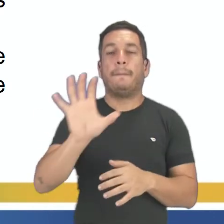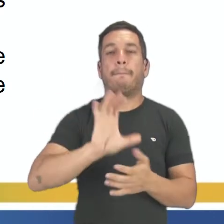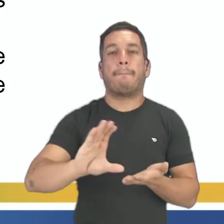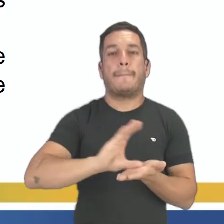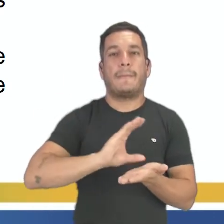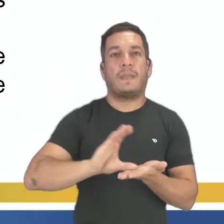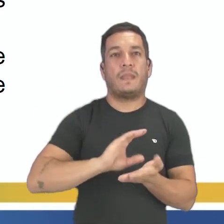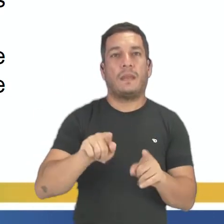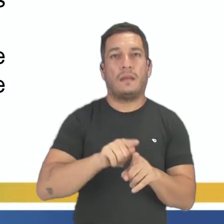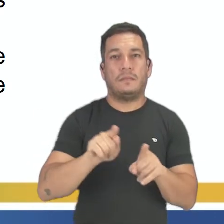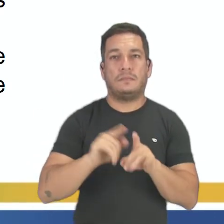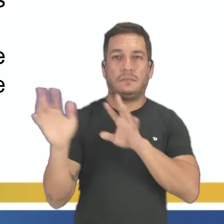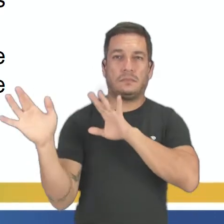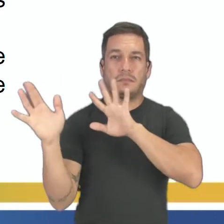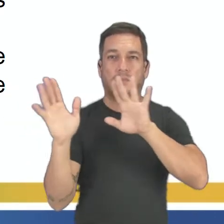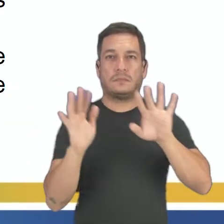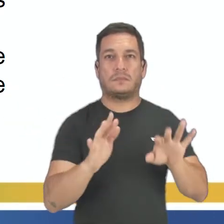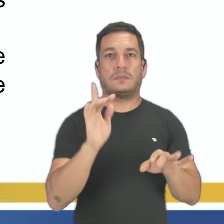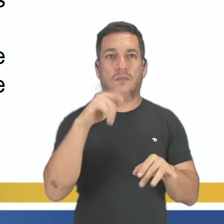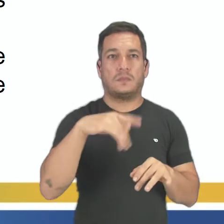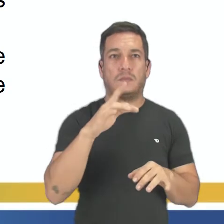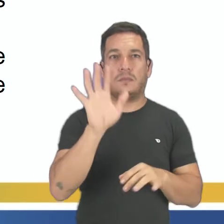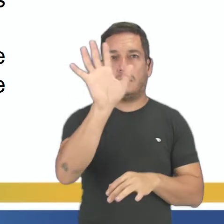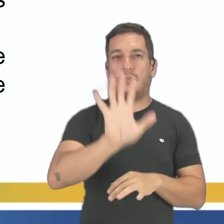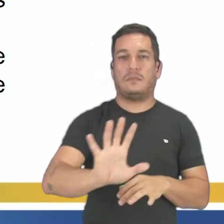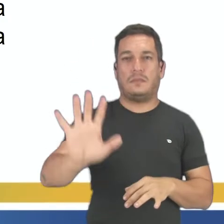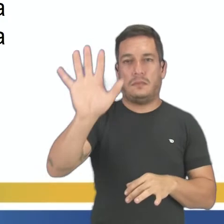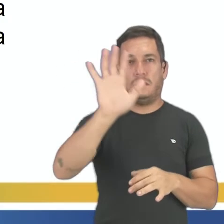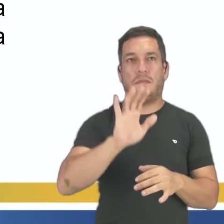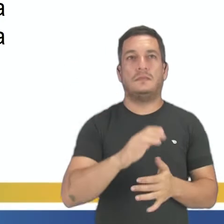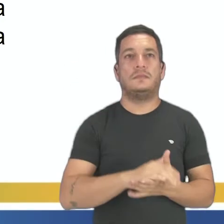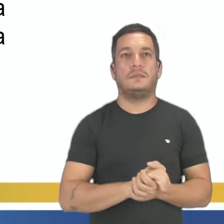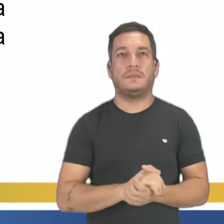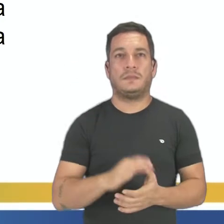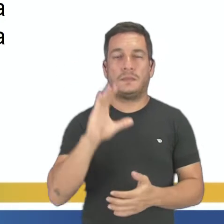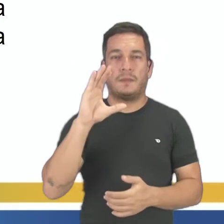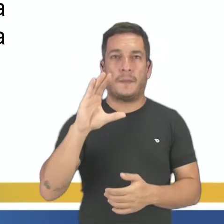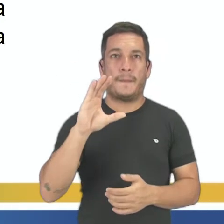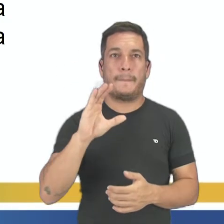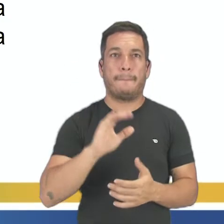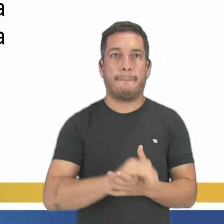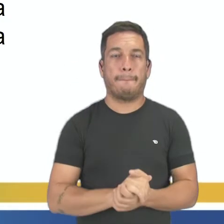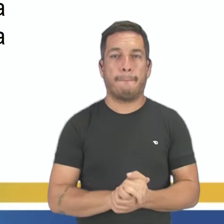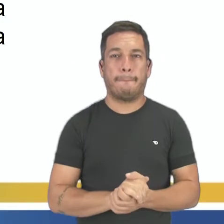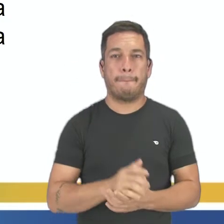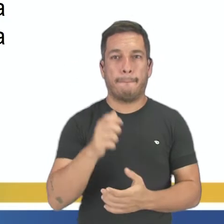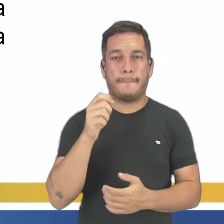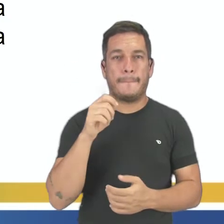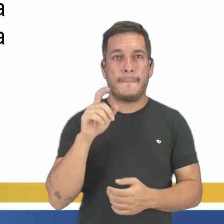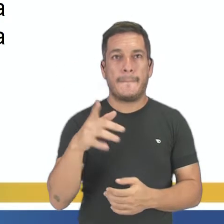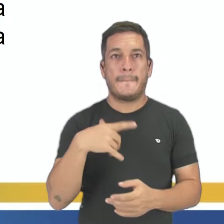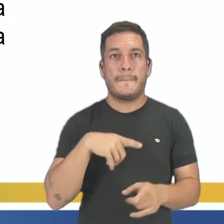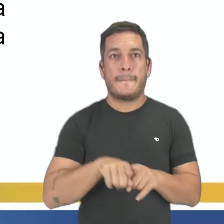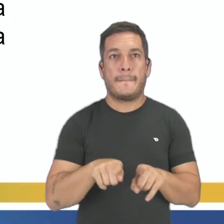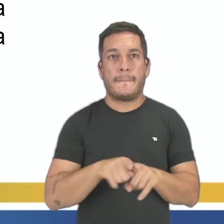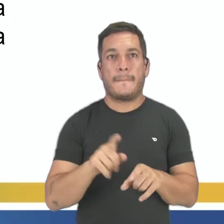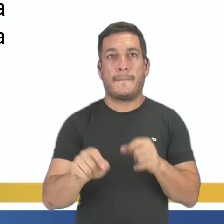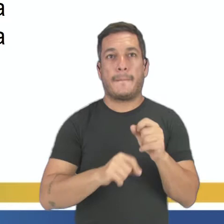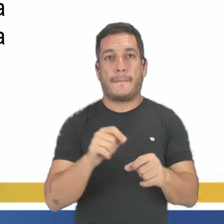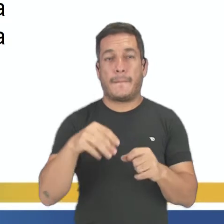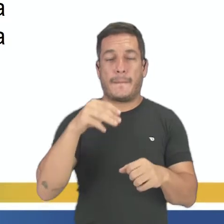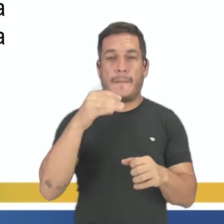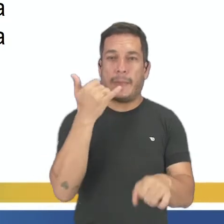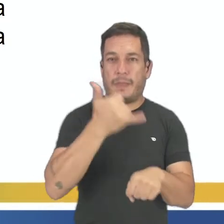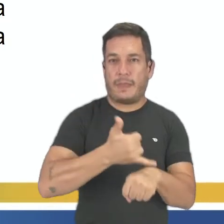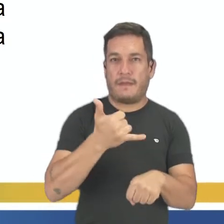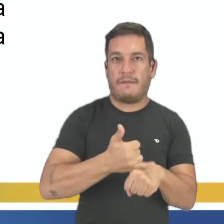a imigração estrangeira que se dirigiu para essa região. C, o domínio da mineração em São Paulo e